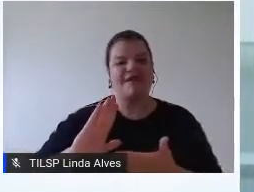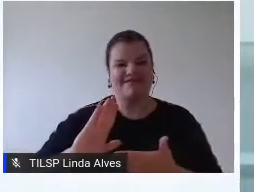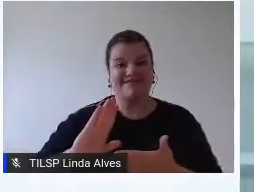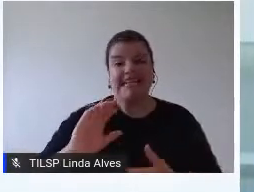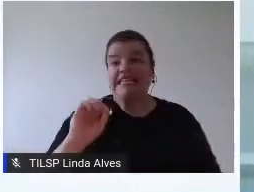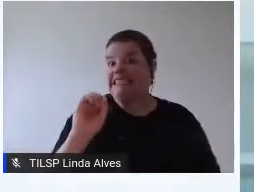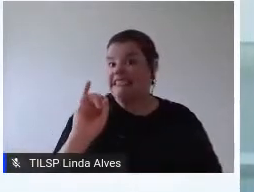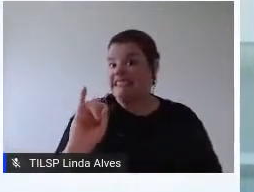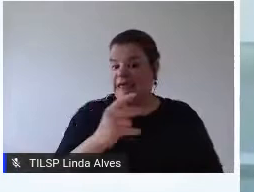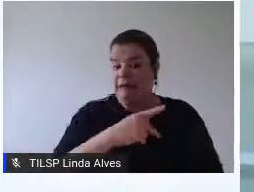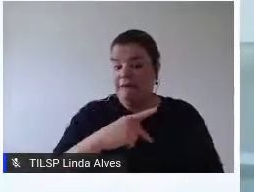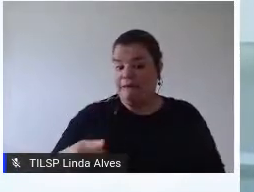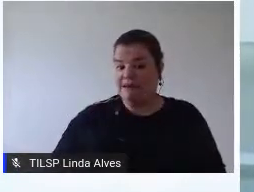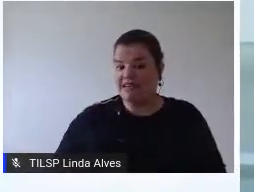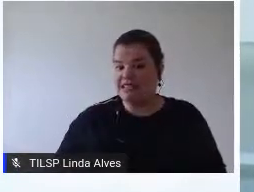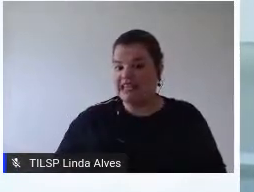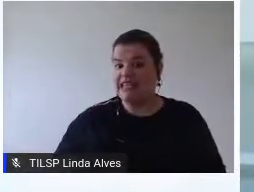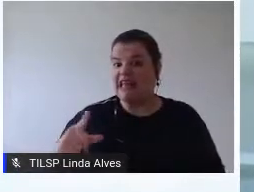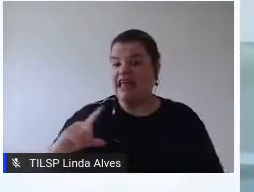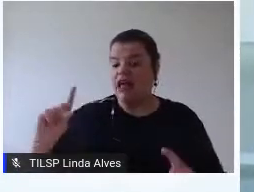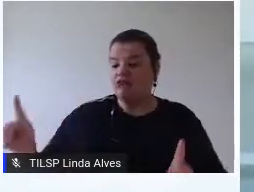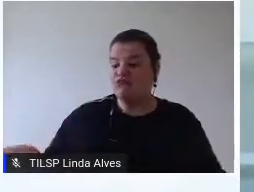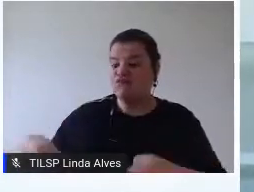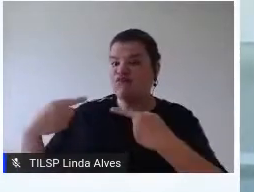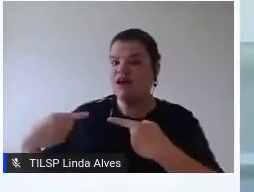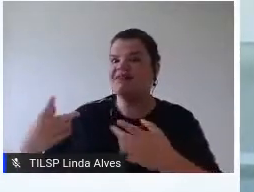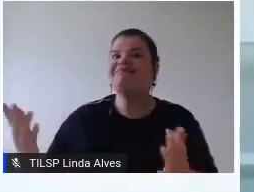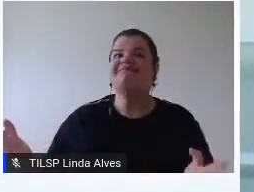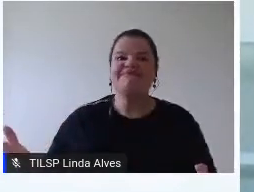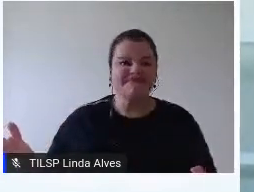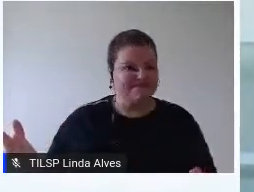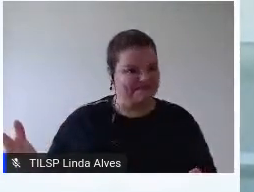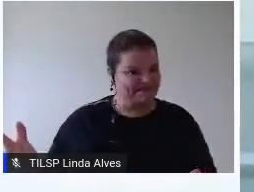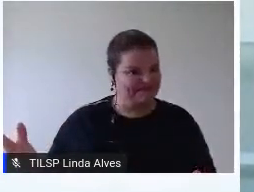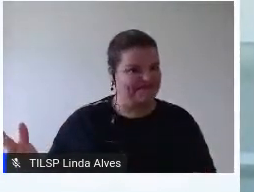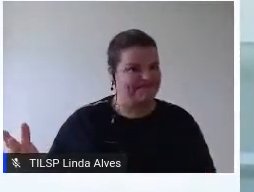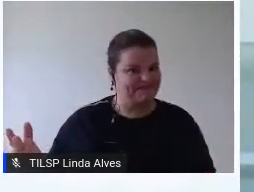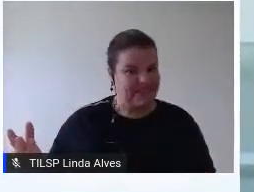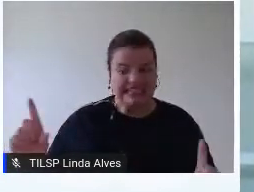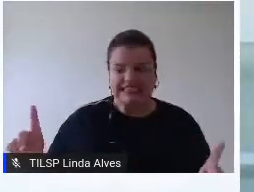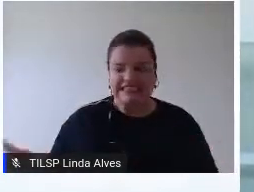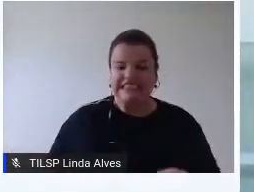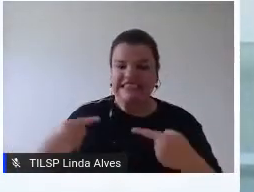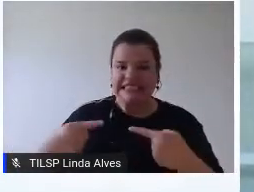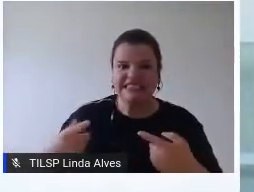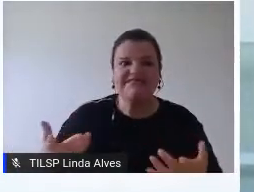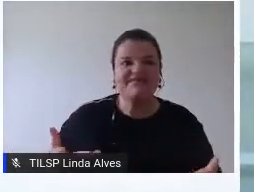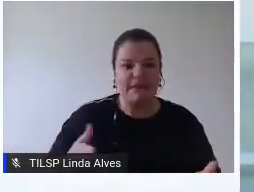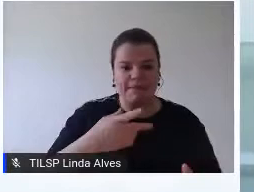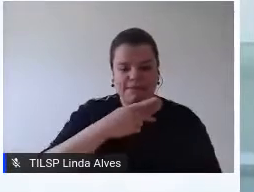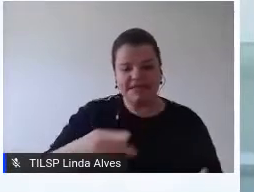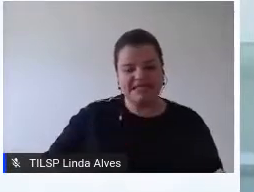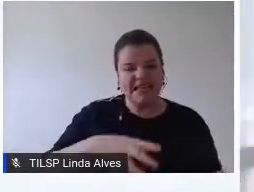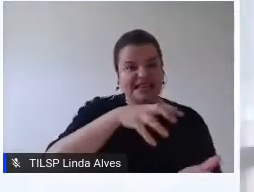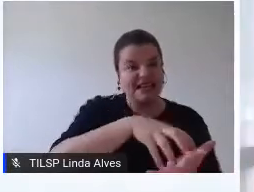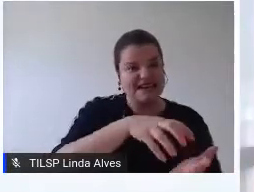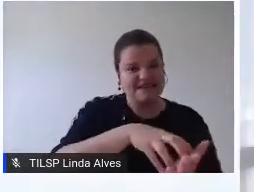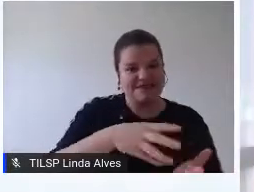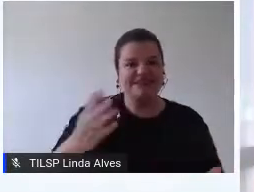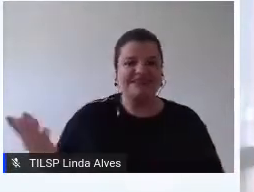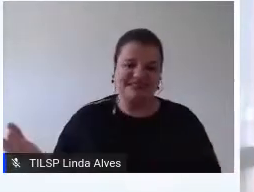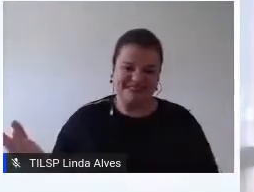da República tem um adversário na presidência da Câmara, ele vai ter muita dificuldade. Veja A